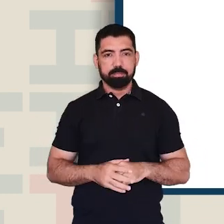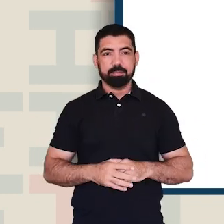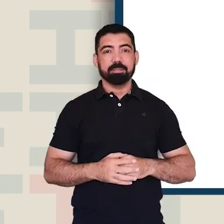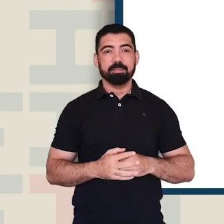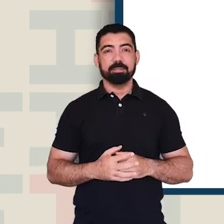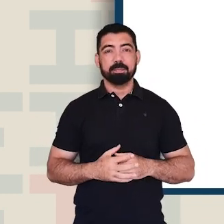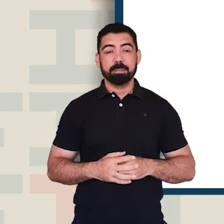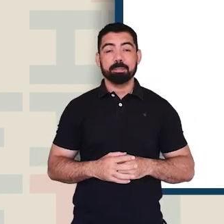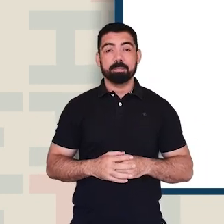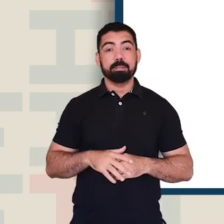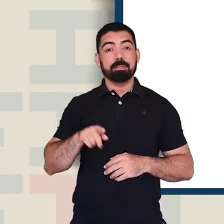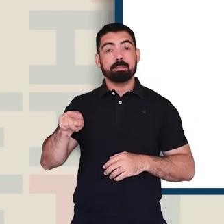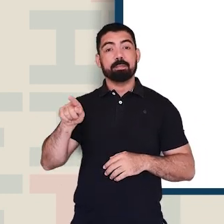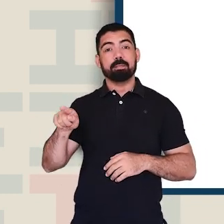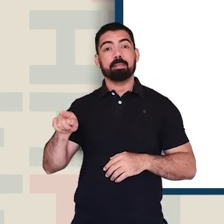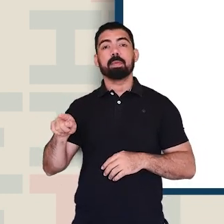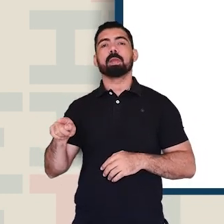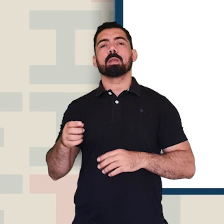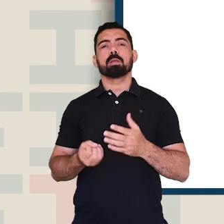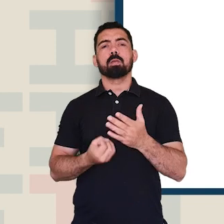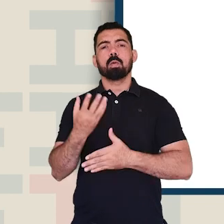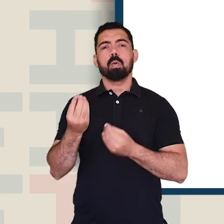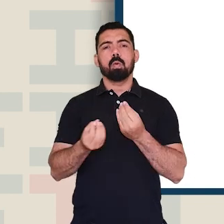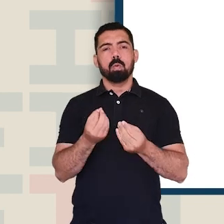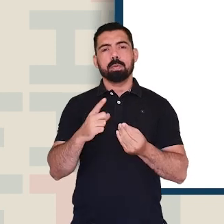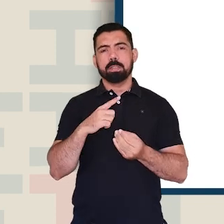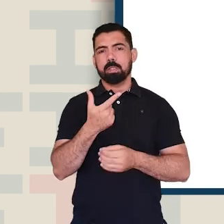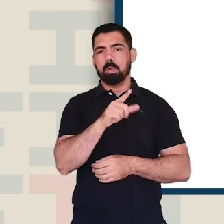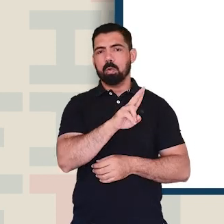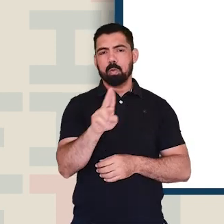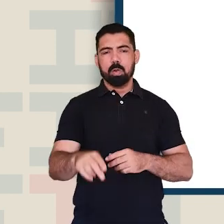de Blues, ela surgiu derivada de uma escala